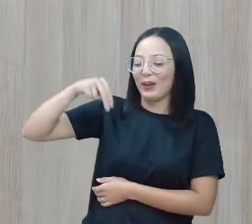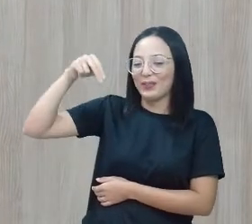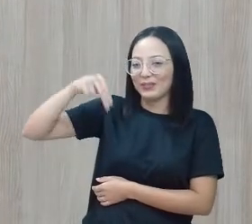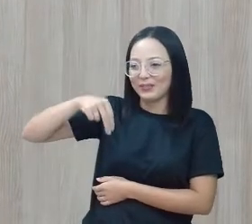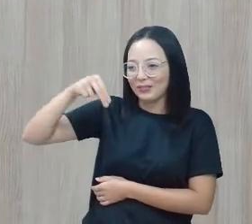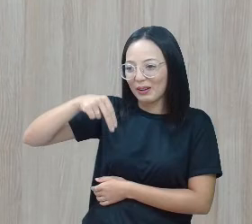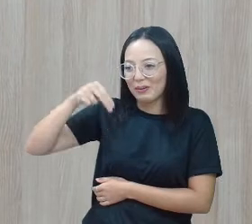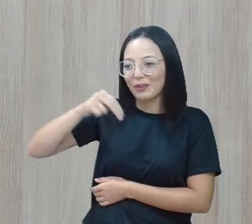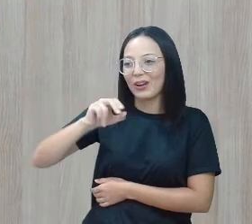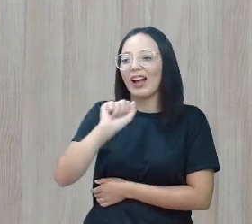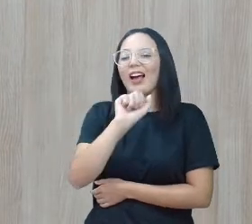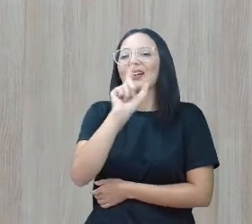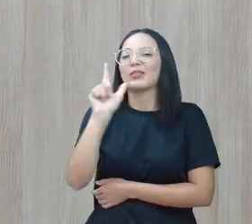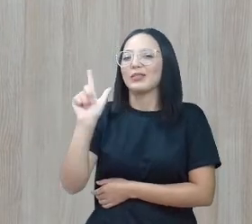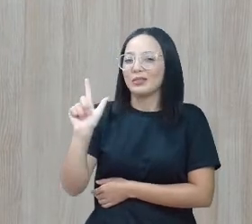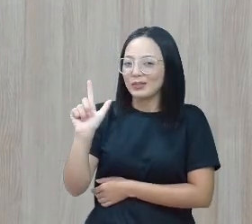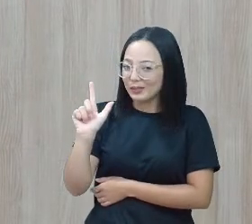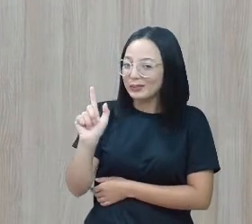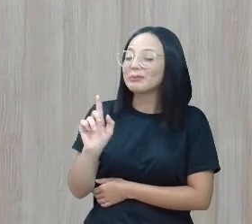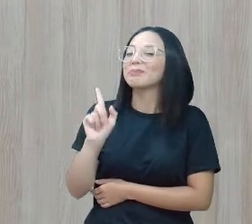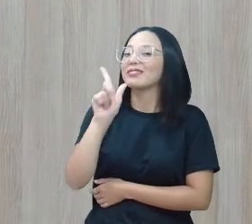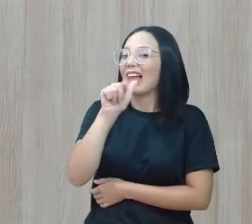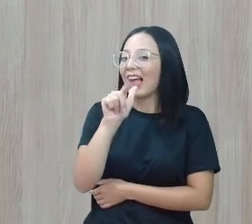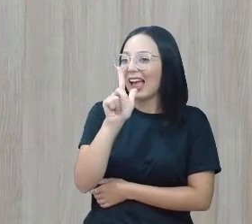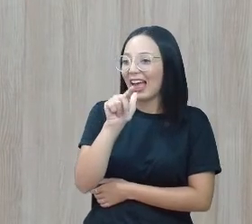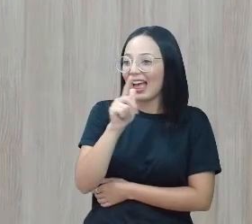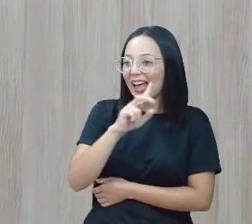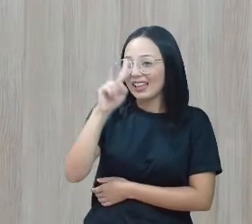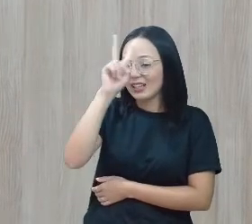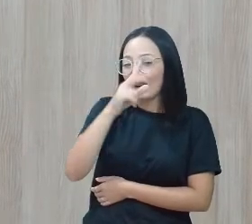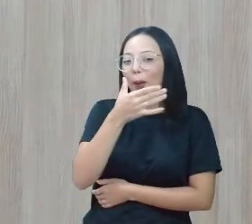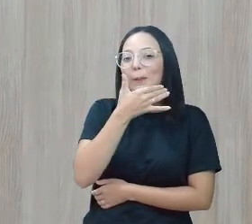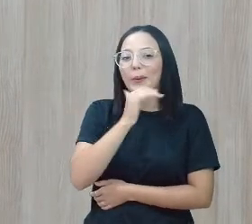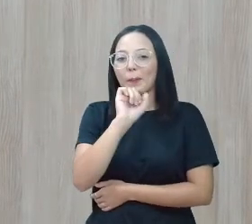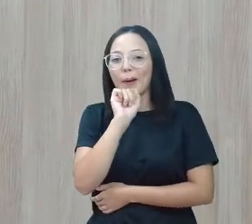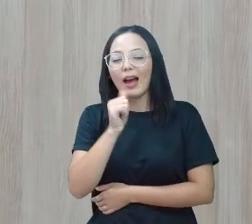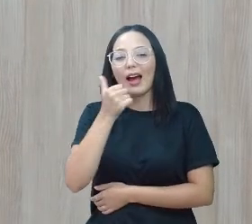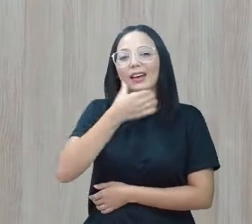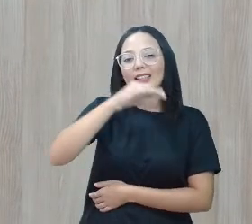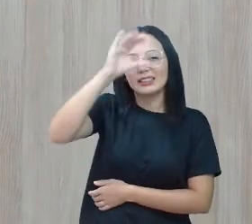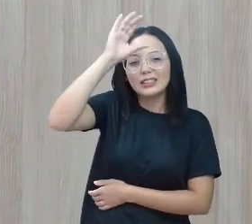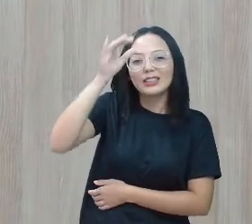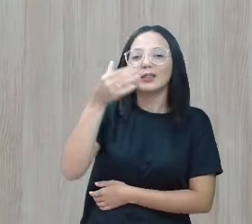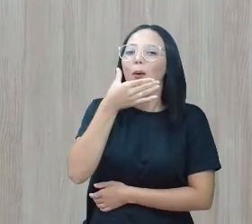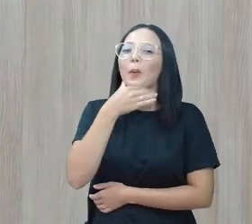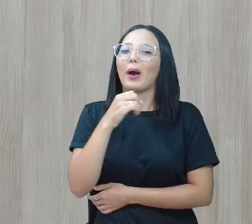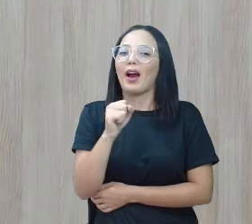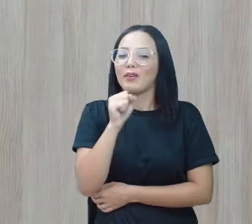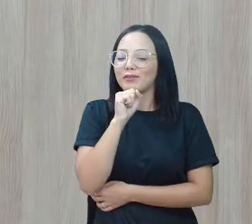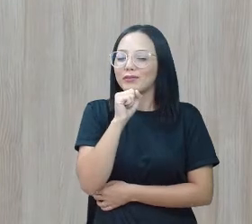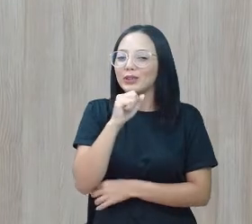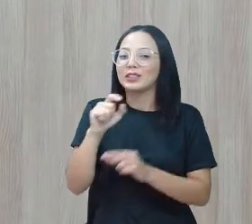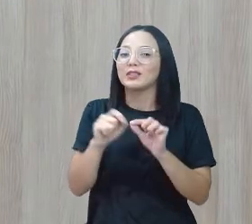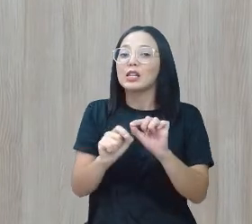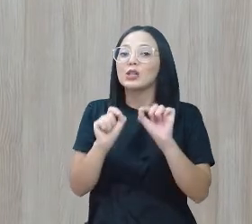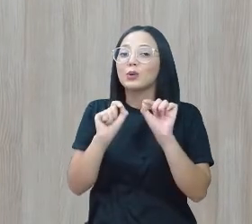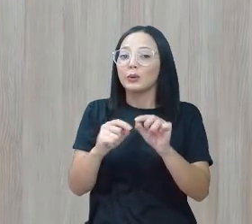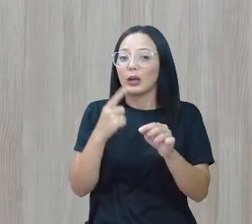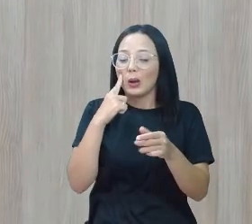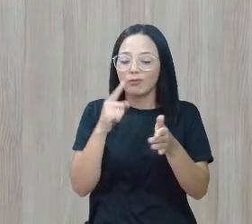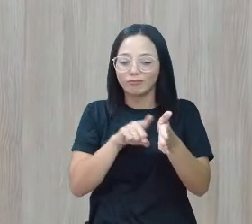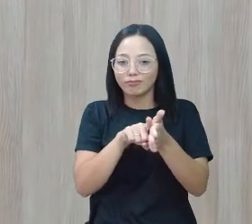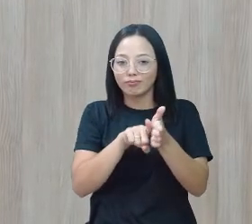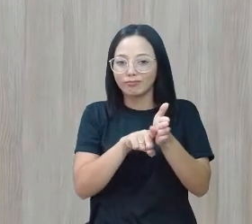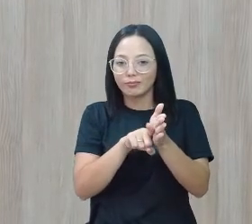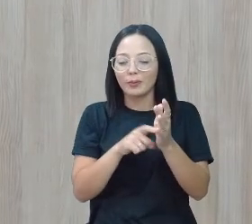é? Novembro Azul. E aí, lembra seu pai, seu tio, seu avô, de fazer o exame que